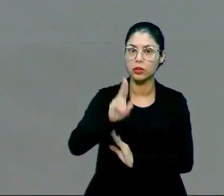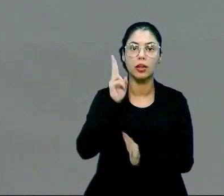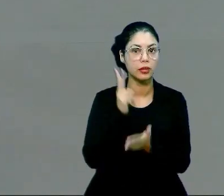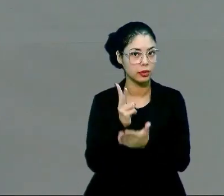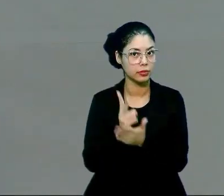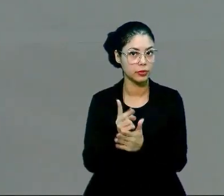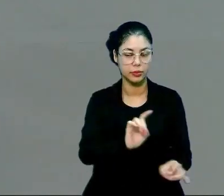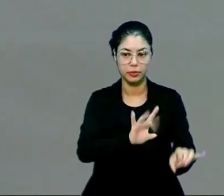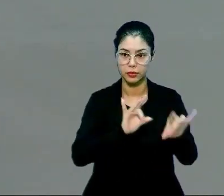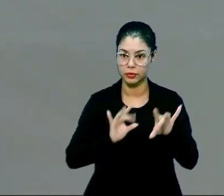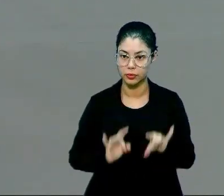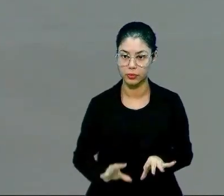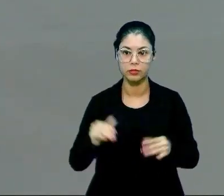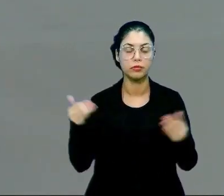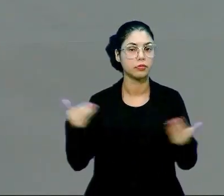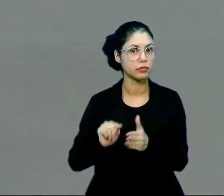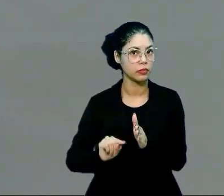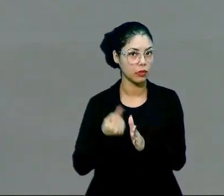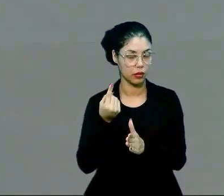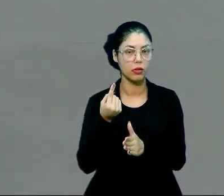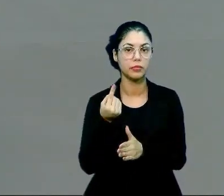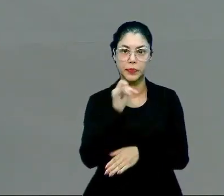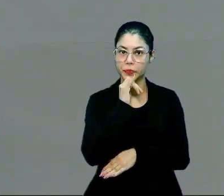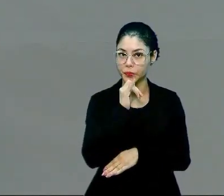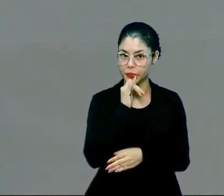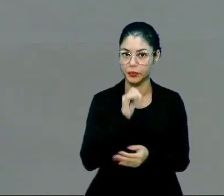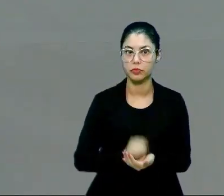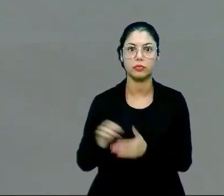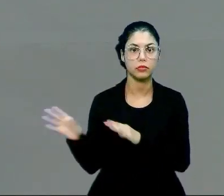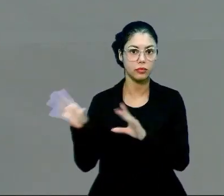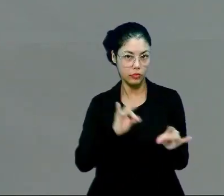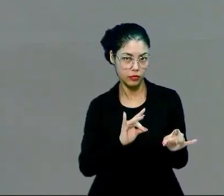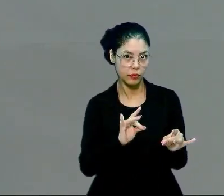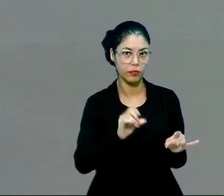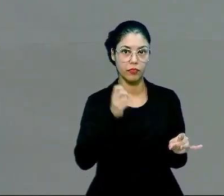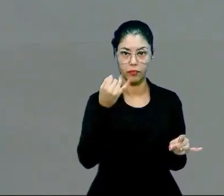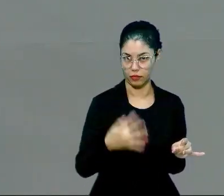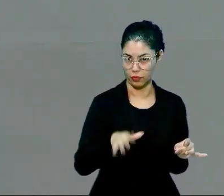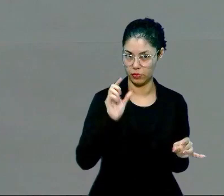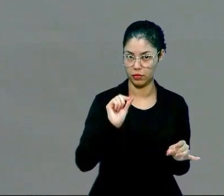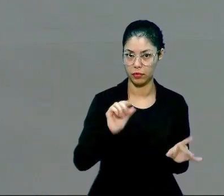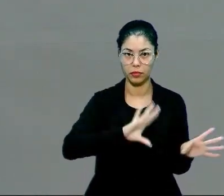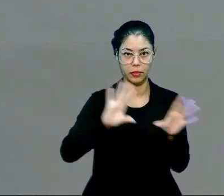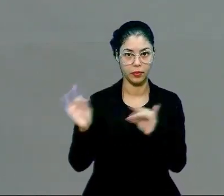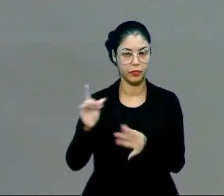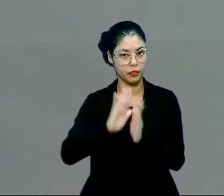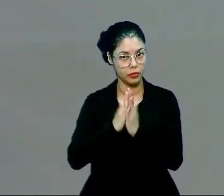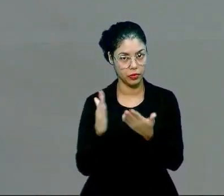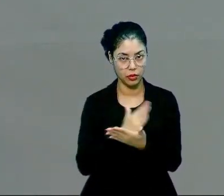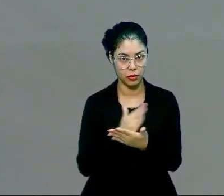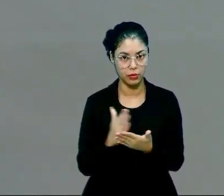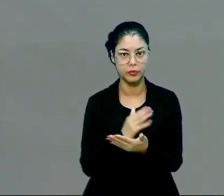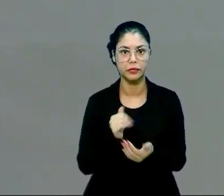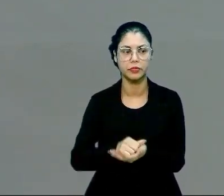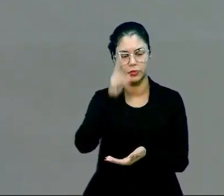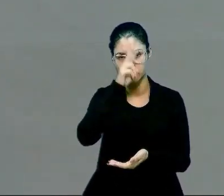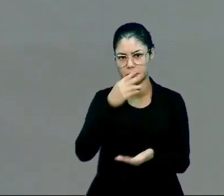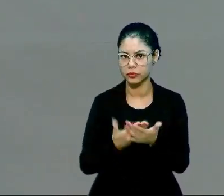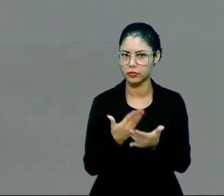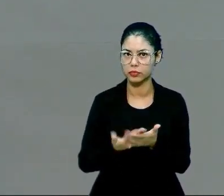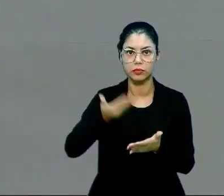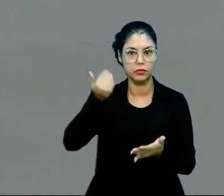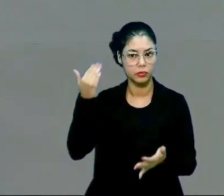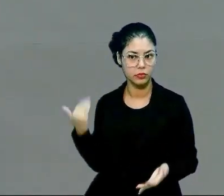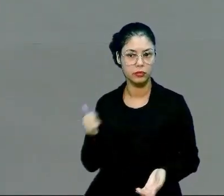mesma técnica. E aí, nesse primeiro exemplo, eu trouxe uma citação que foi através de livros. Eu não sei se vocês lembram, nas aulas